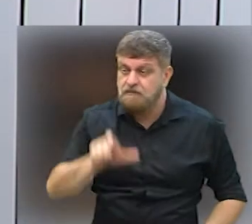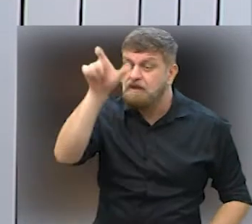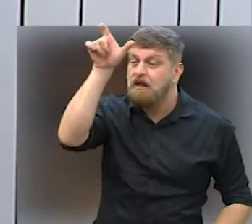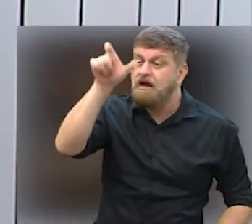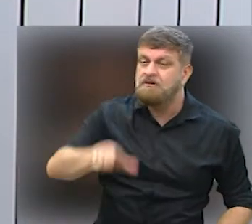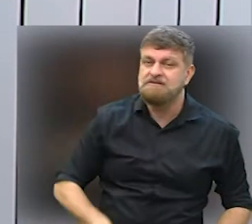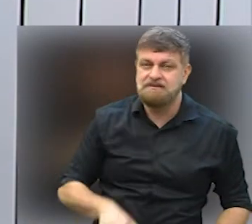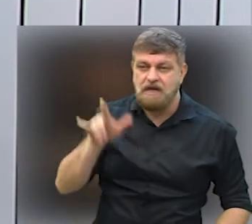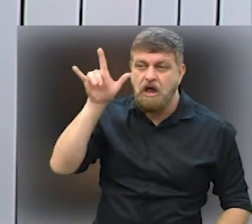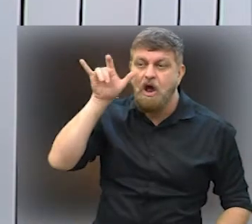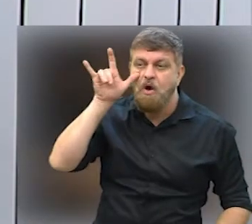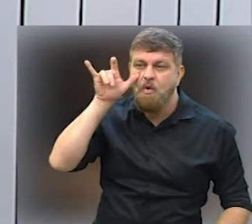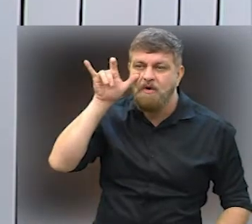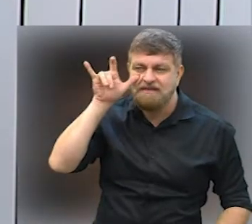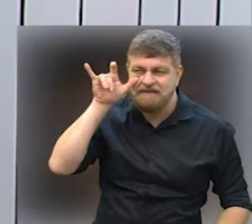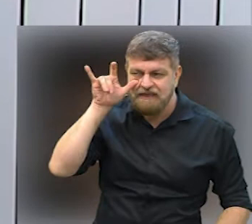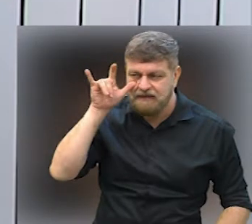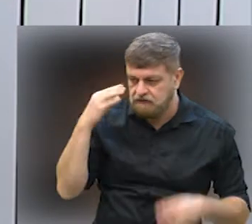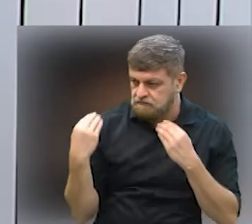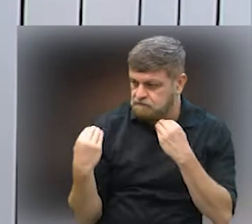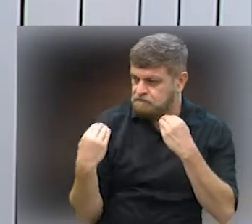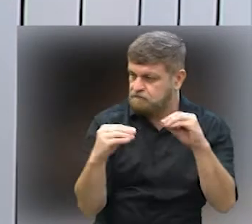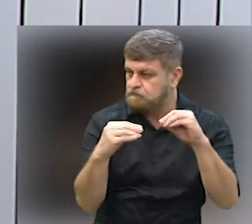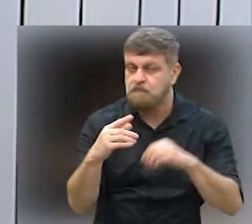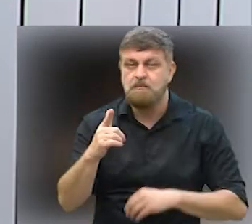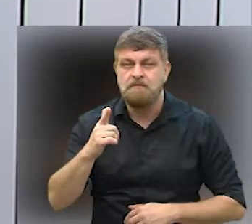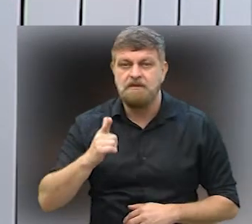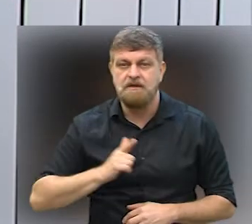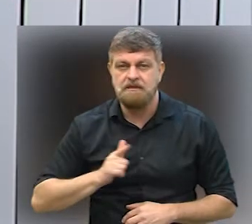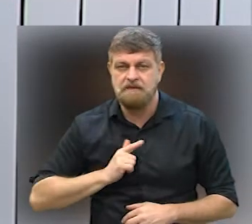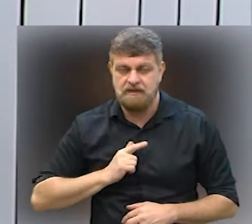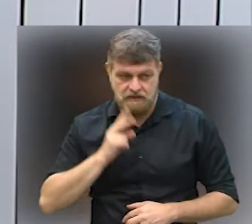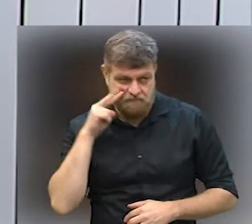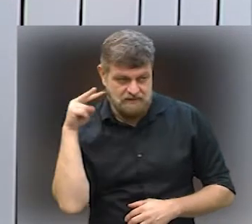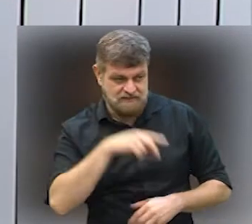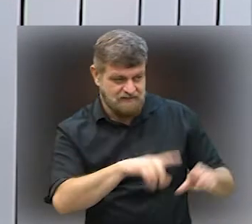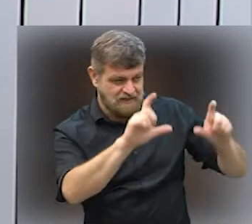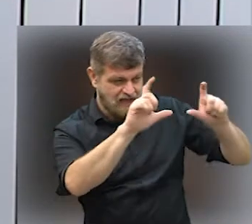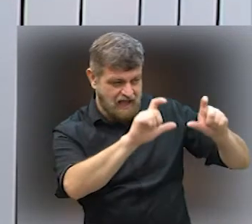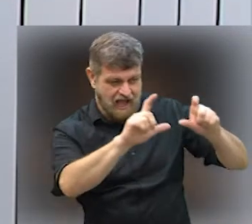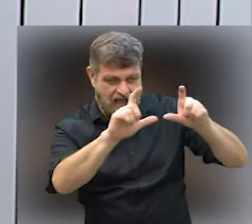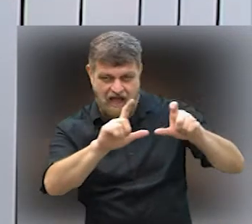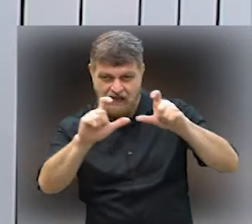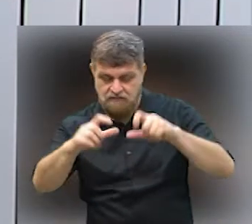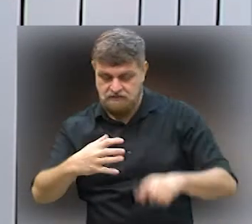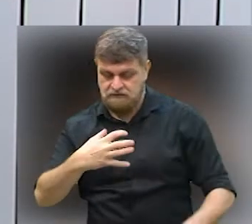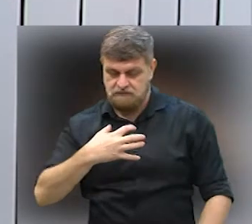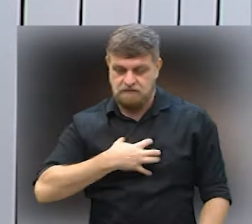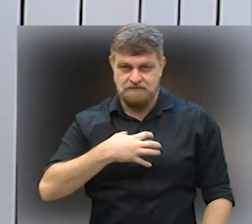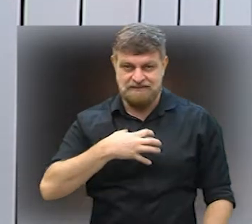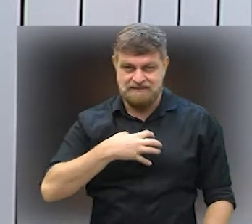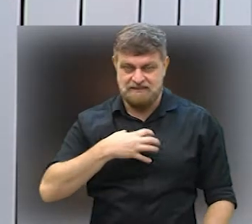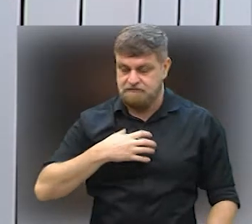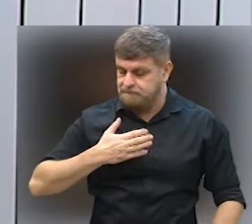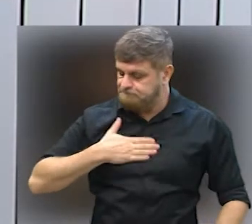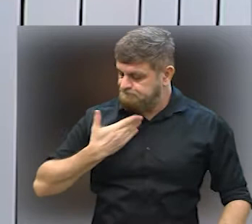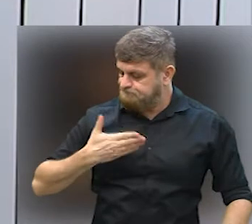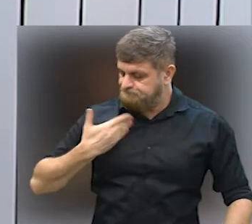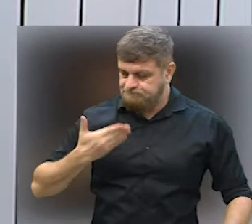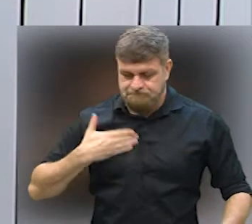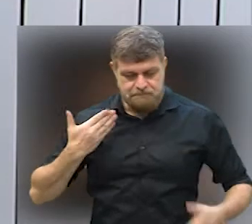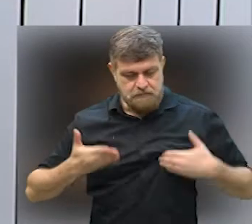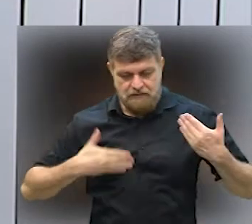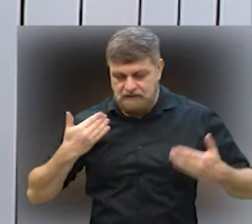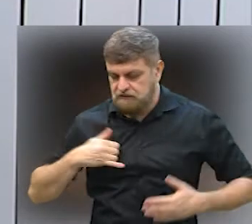seu Instagram, no Areta_Duarte, você disse que revendo as fotos, o sentimento de